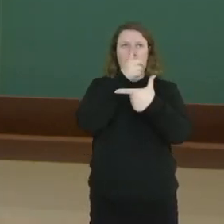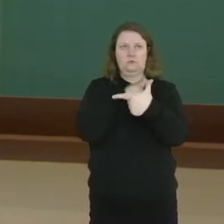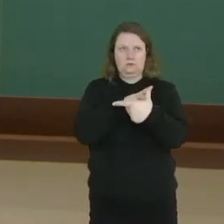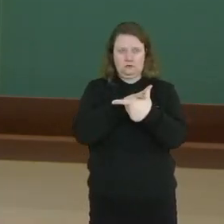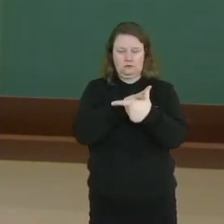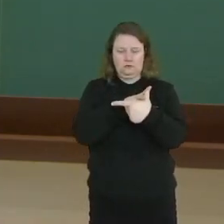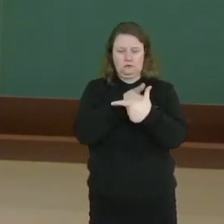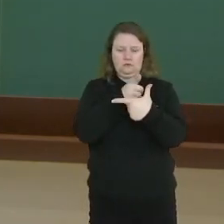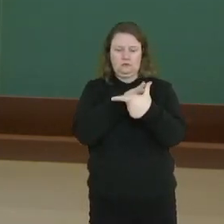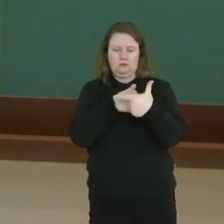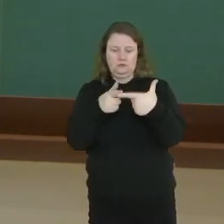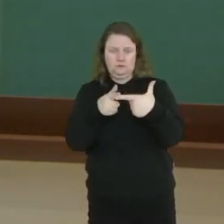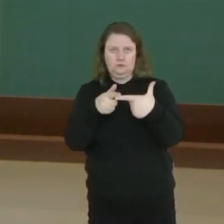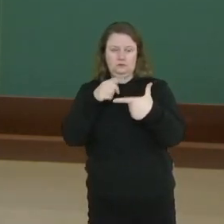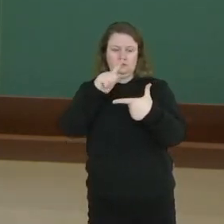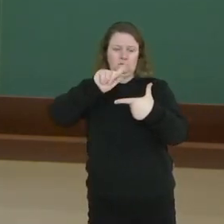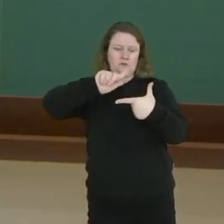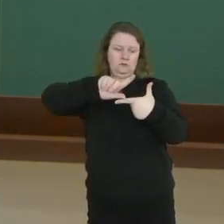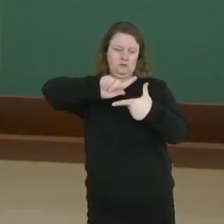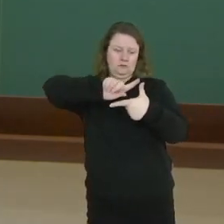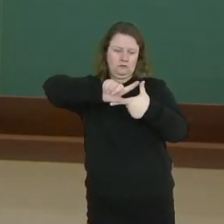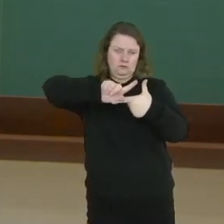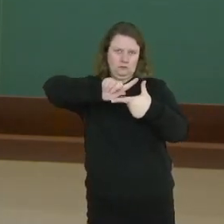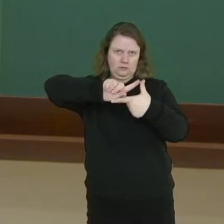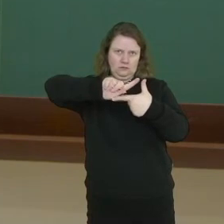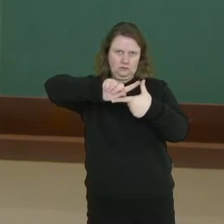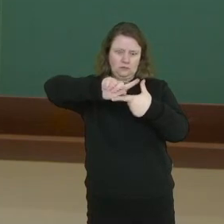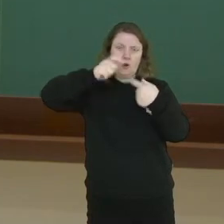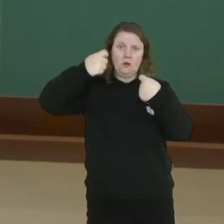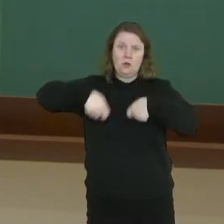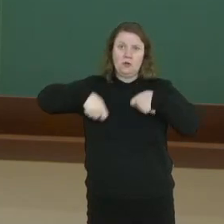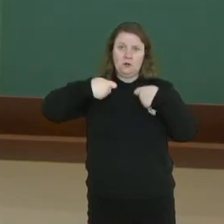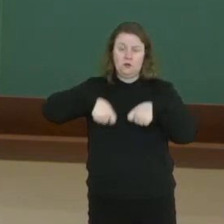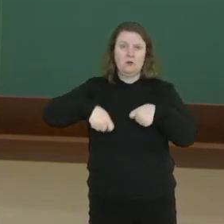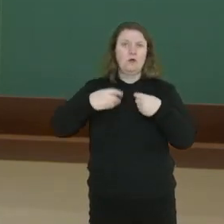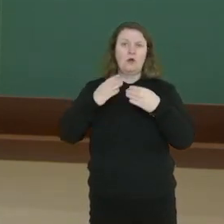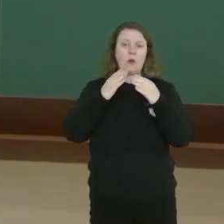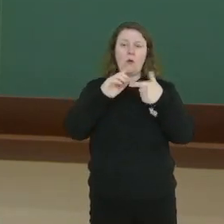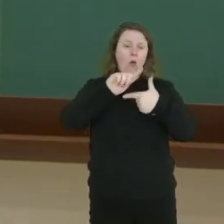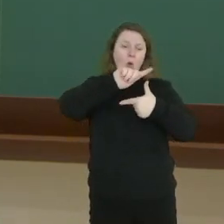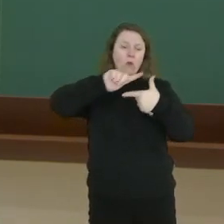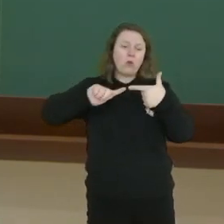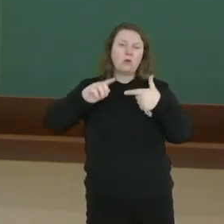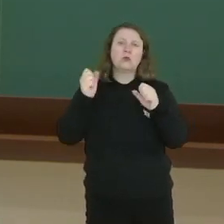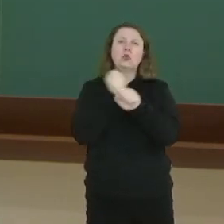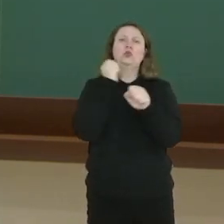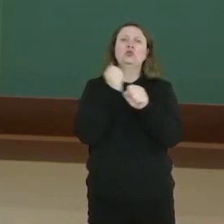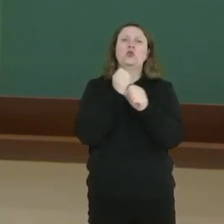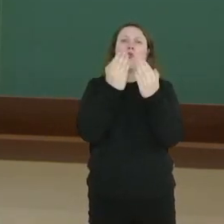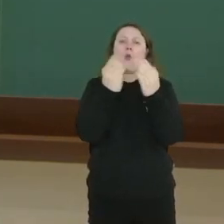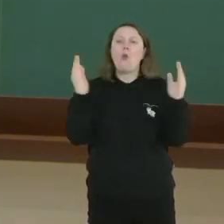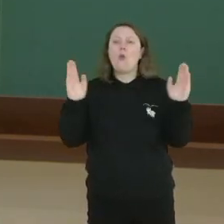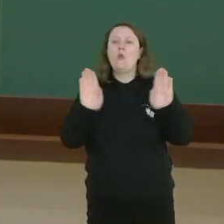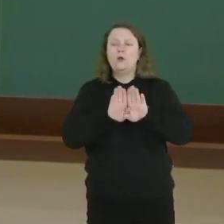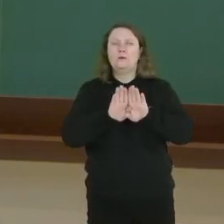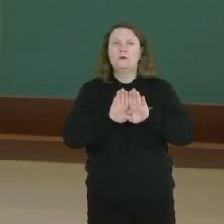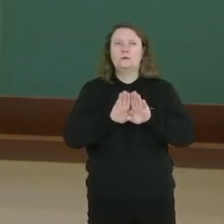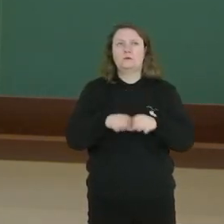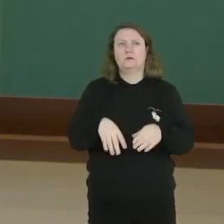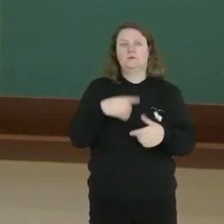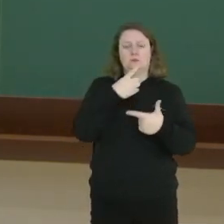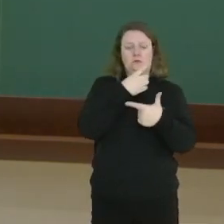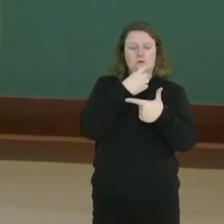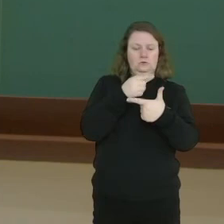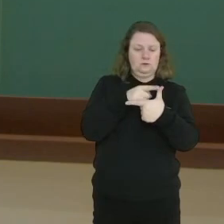quero cercar esse terreno, ok? Se eu quero cercar com muro, aqui vão 12 metros, aqui vão 16 e aqui